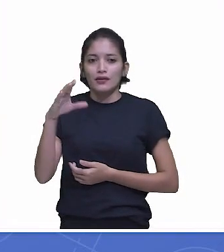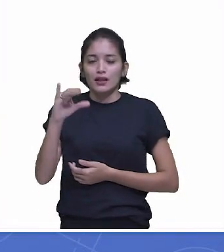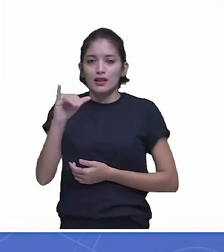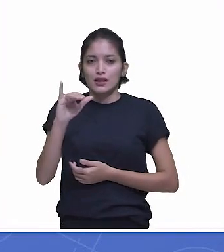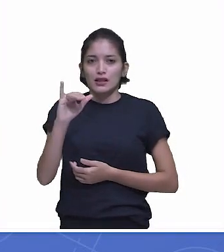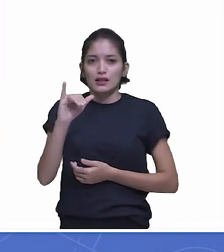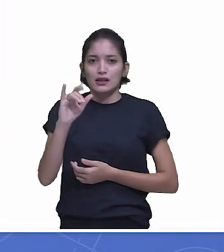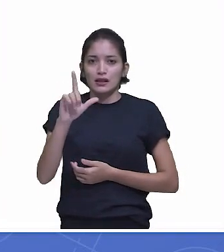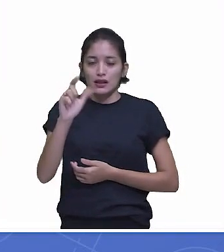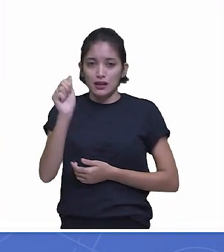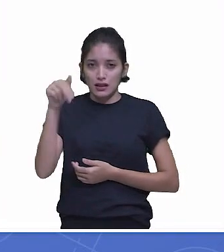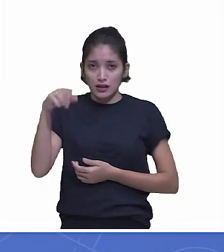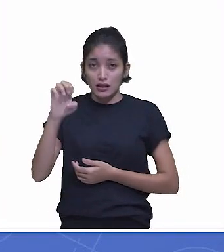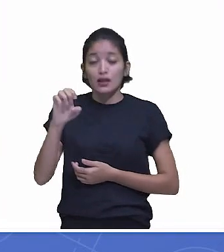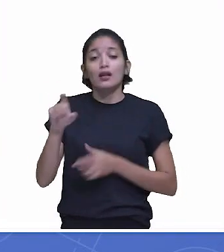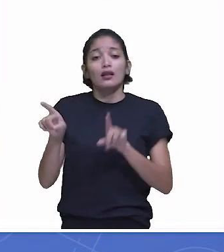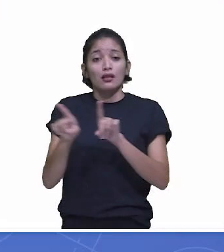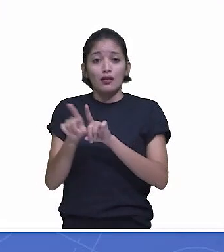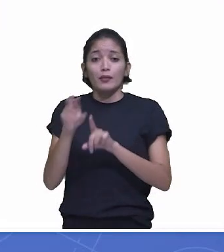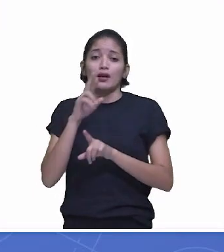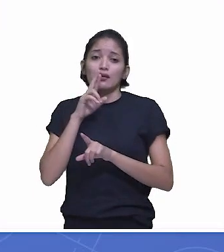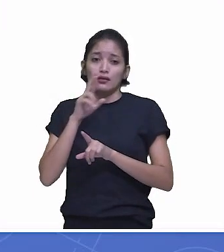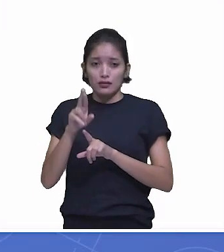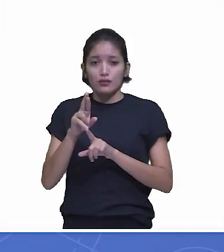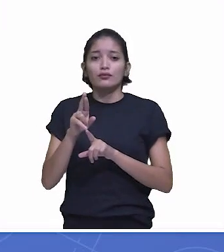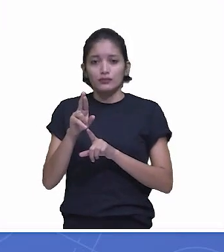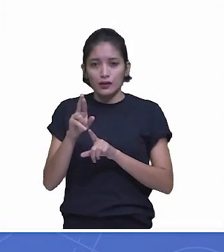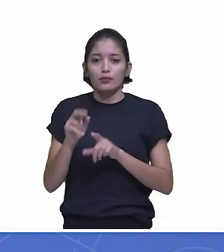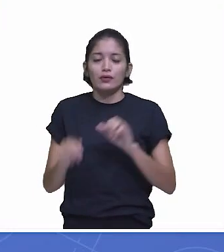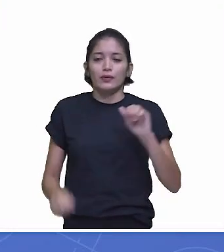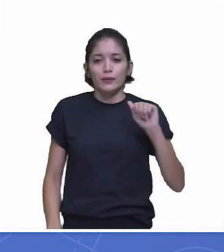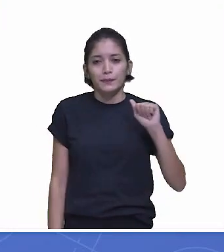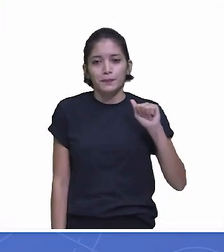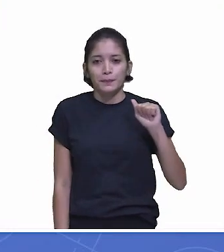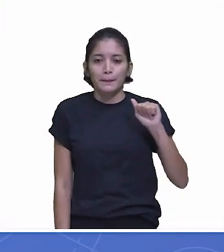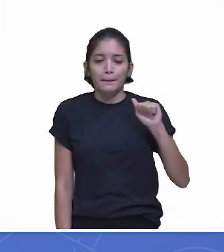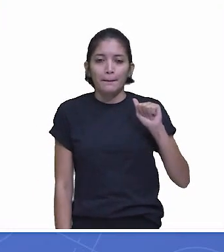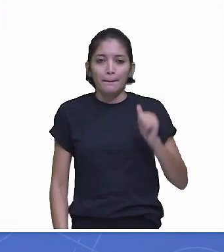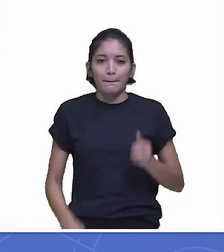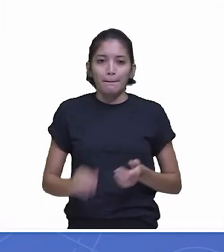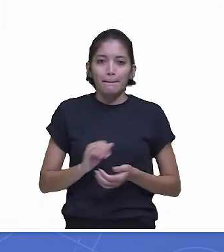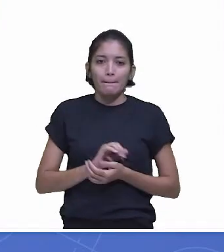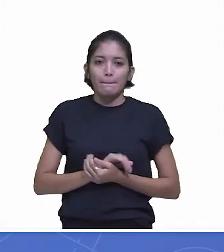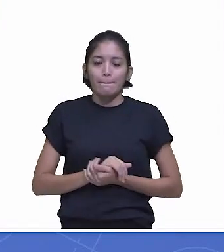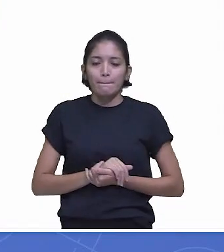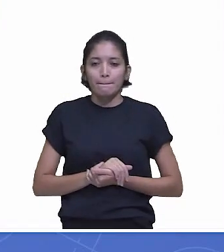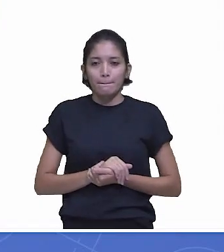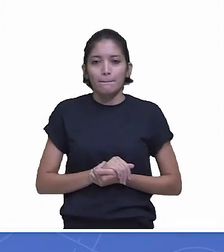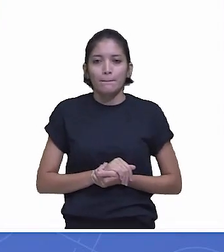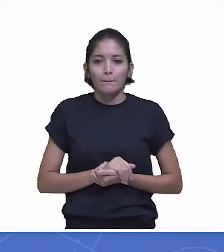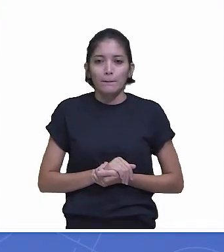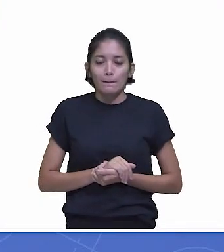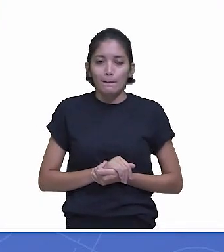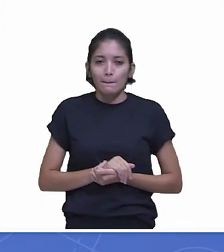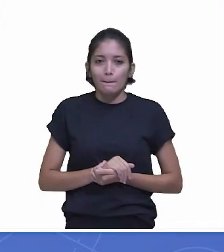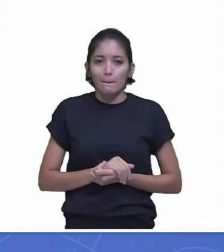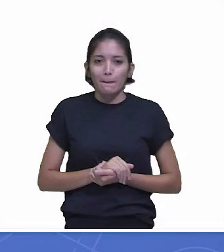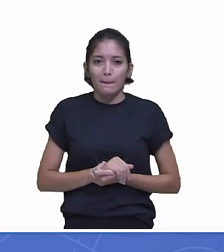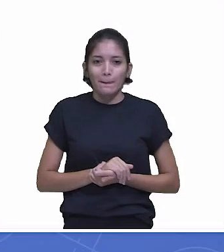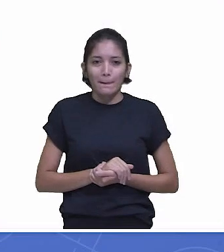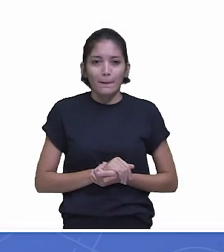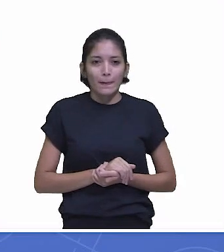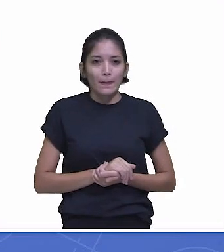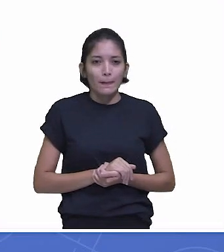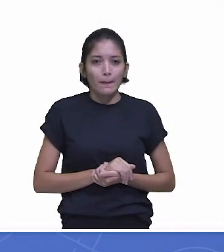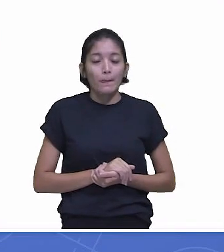A Francilane, da Escola Estadual José Bernardino Lindoso, dizendo também que é a letra